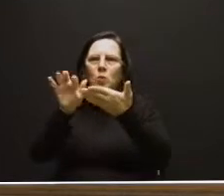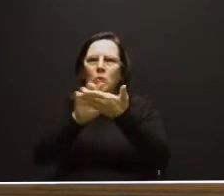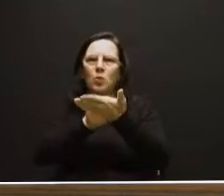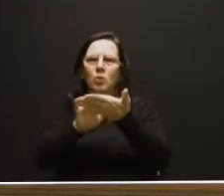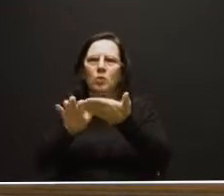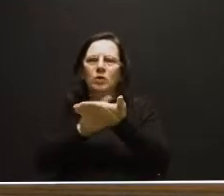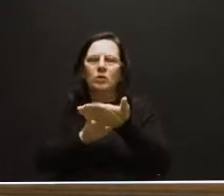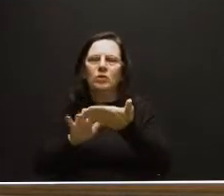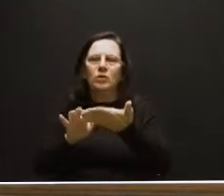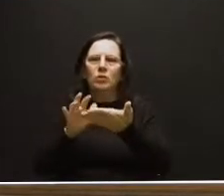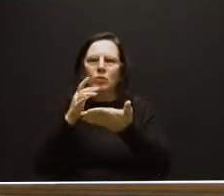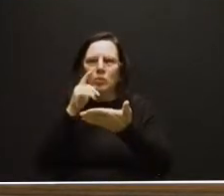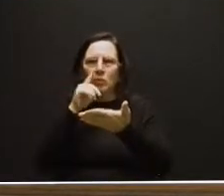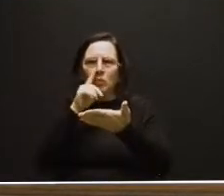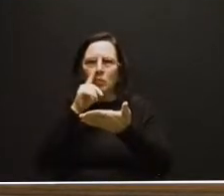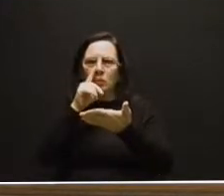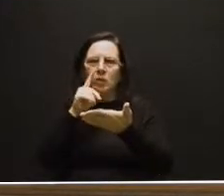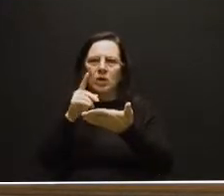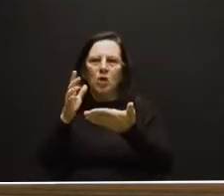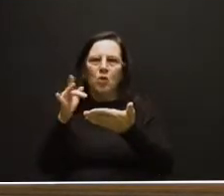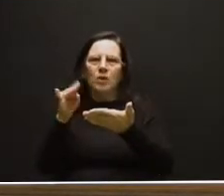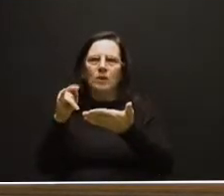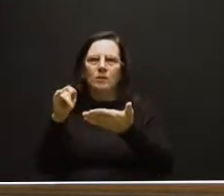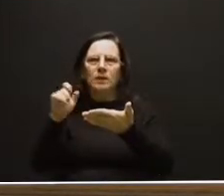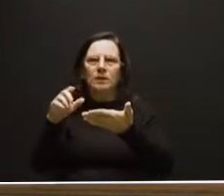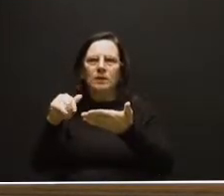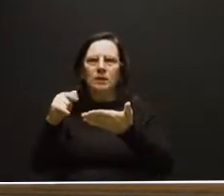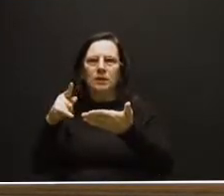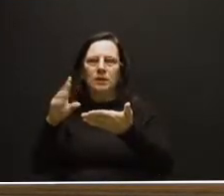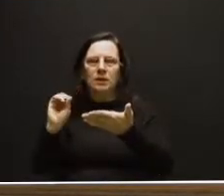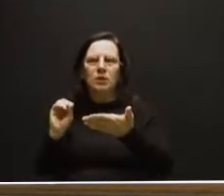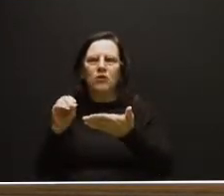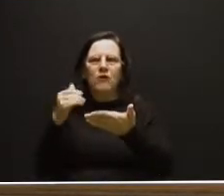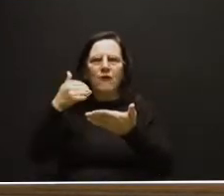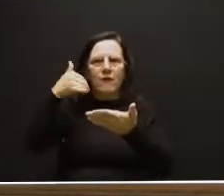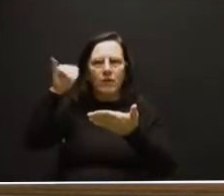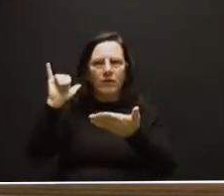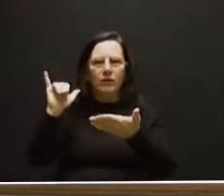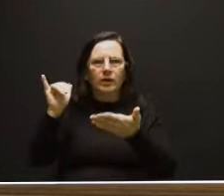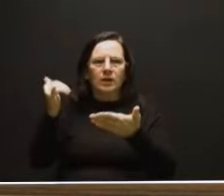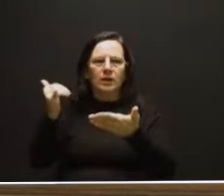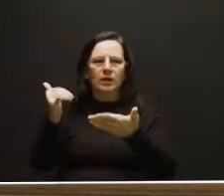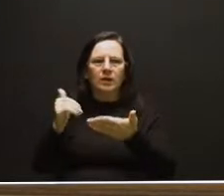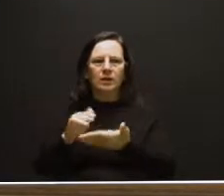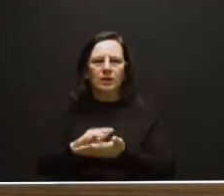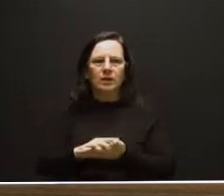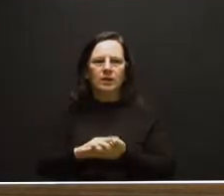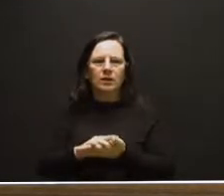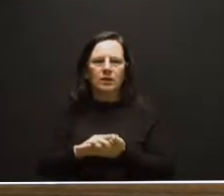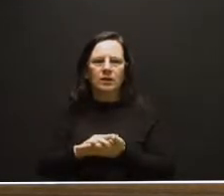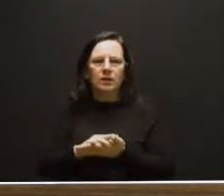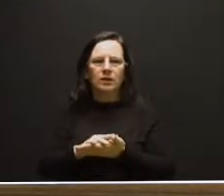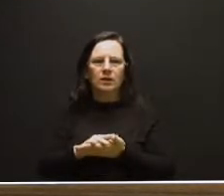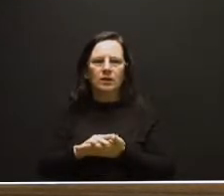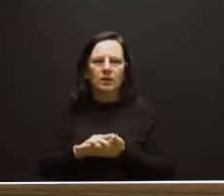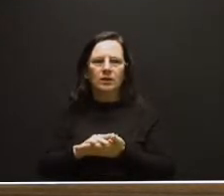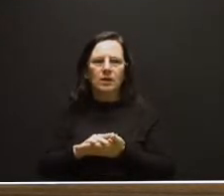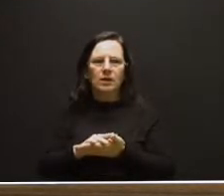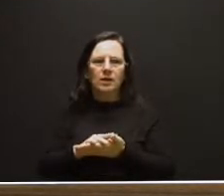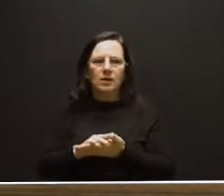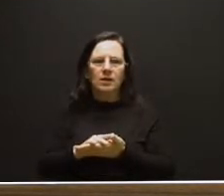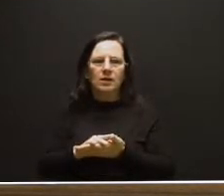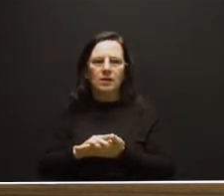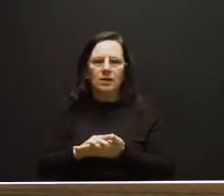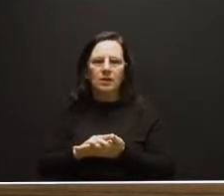o risco de exposição ea contaminação evitaria evitaria a